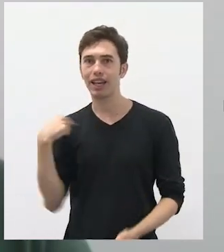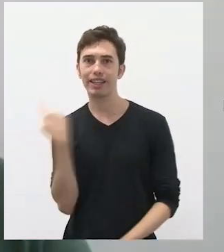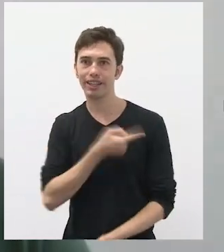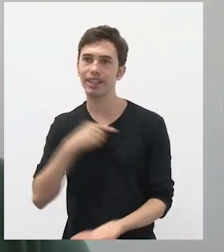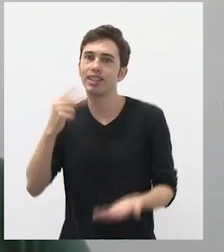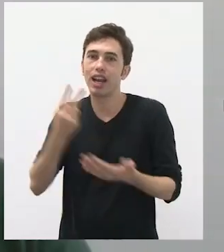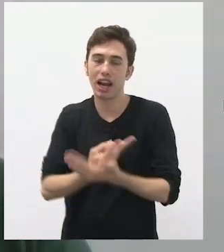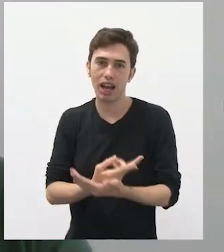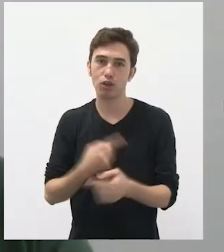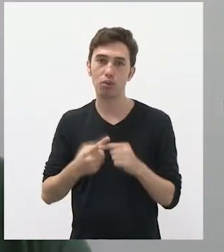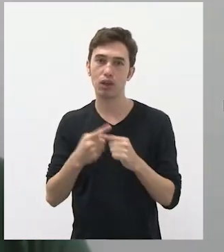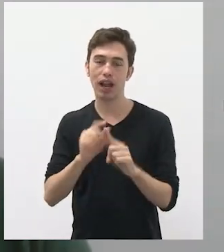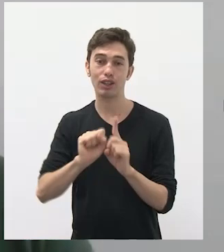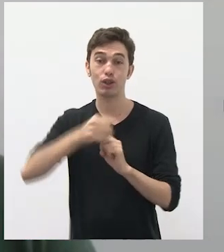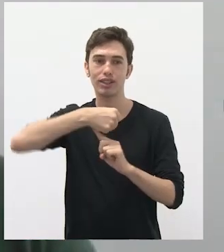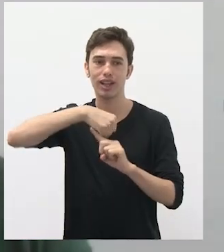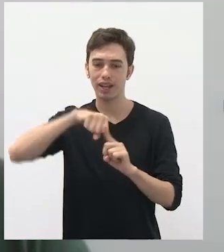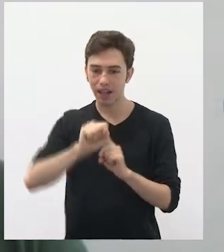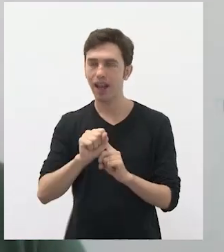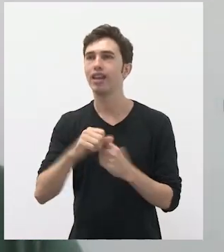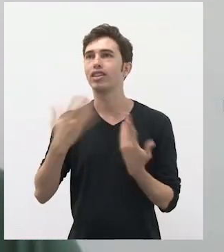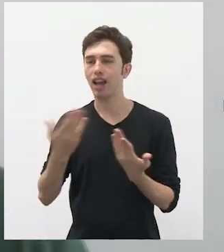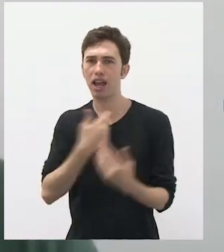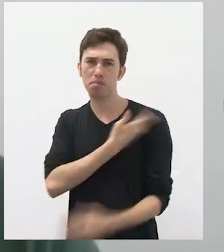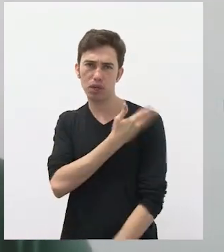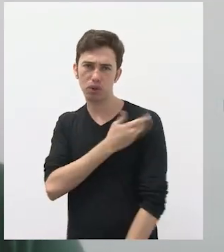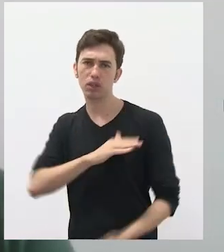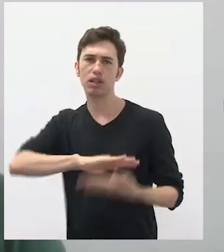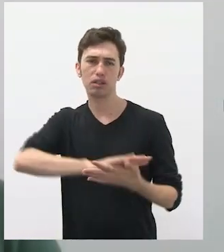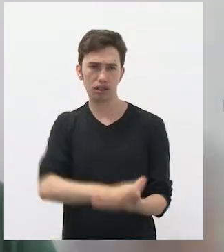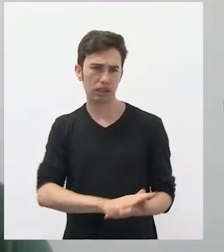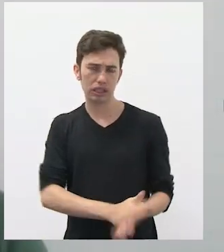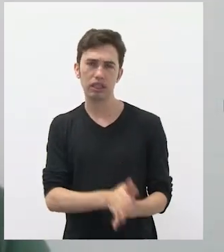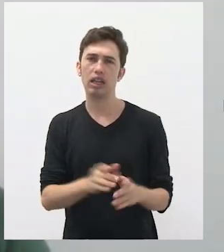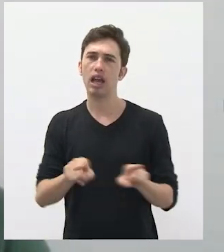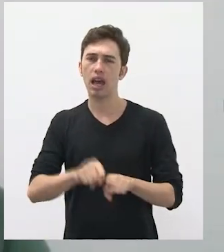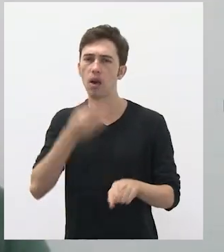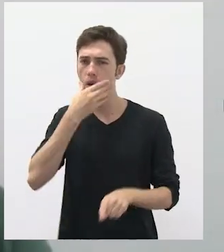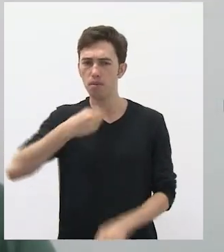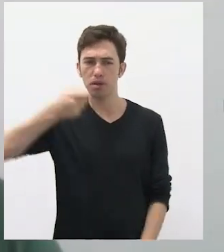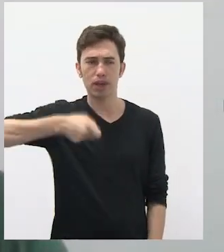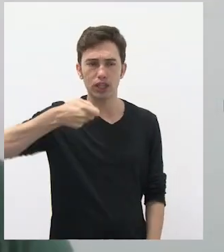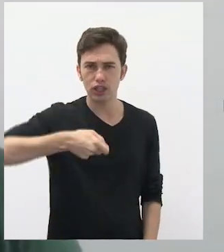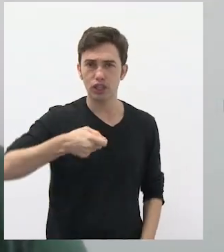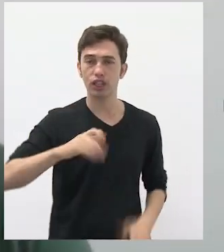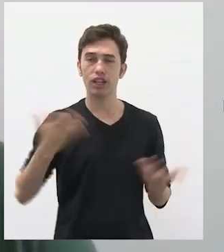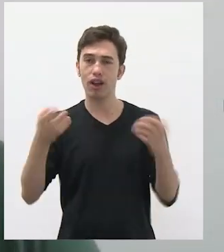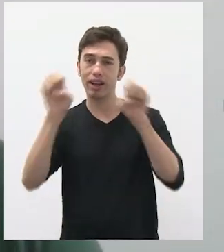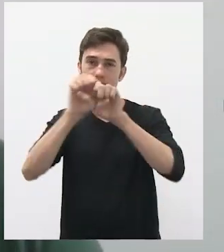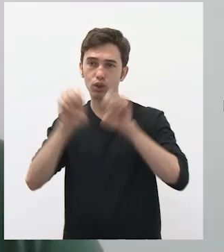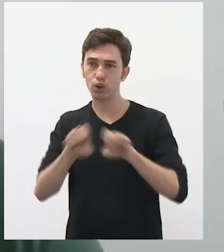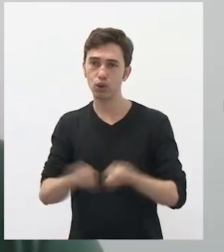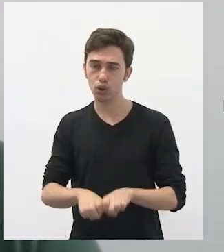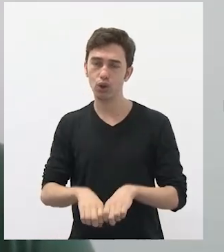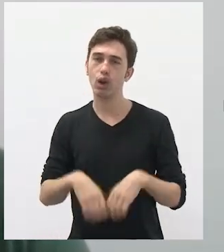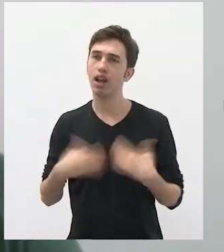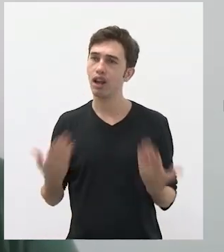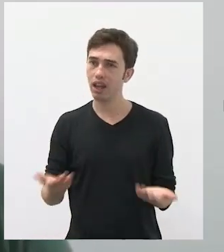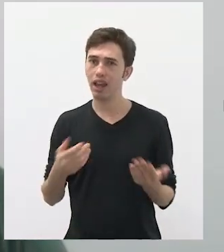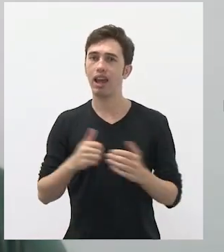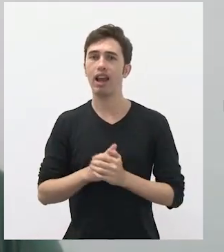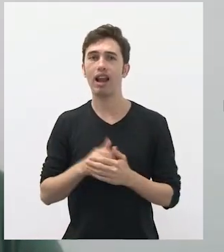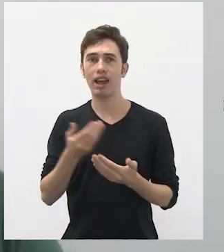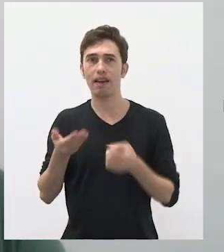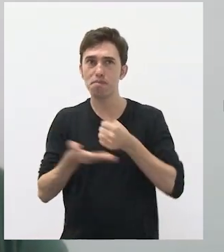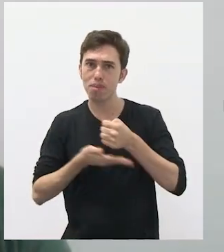preconceituosa, que é racista, que é machista, e toda uma estrutura, a estrutura dessa sociedade, ela é